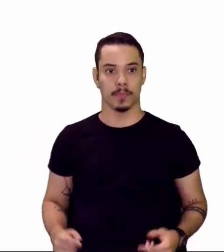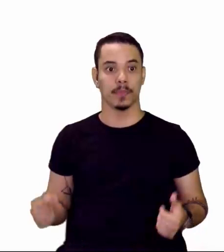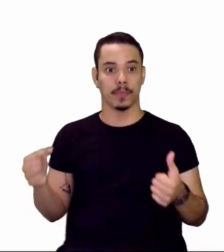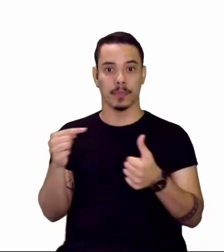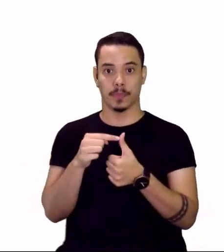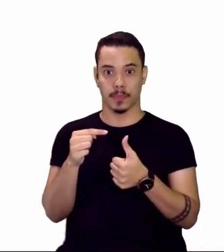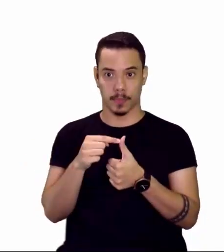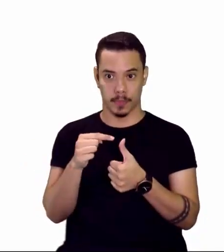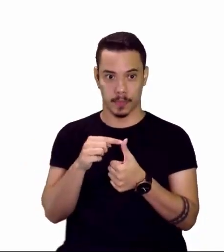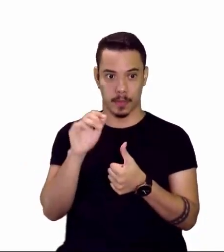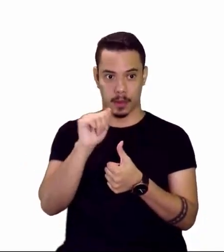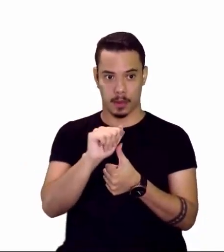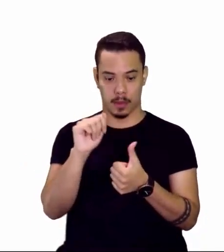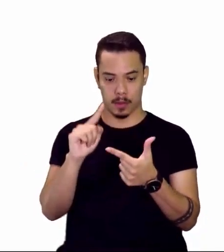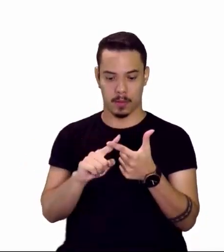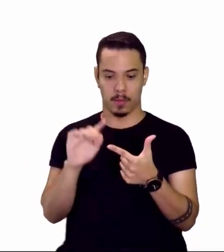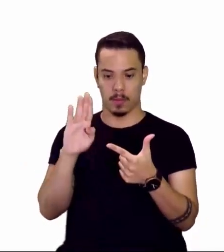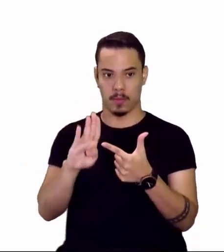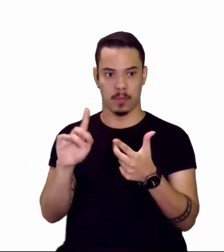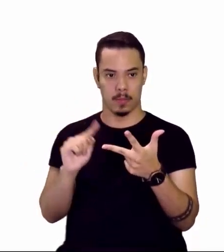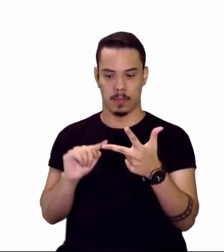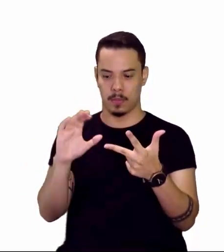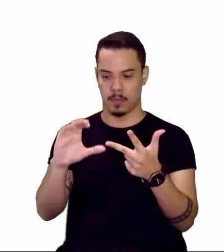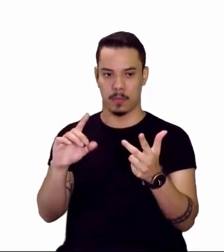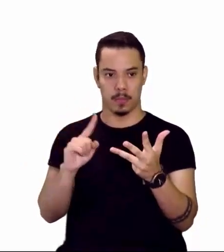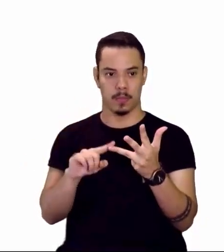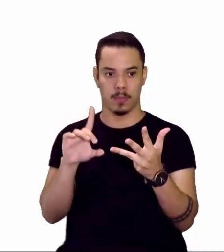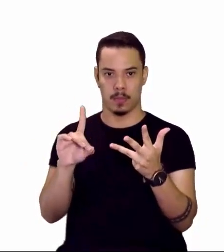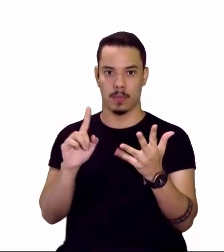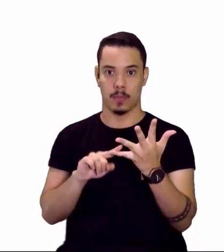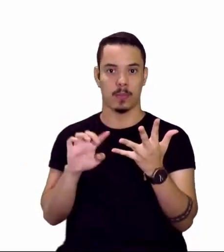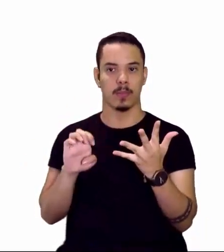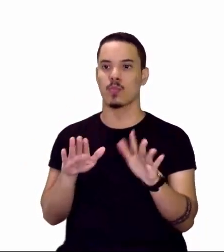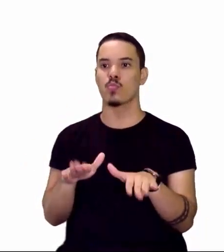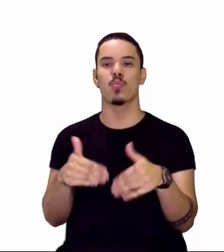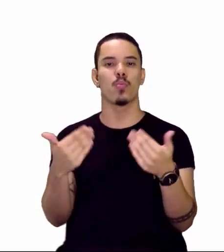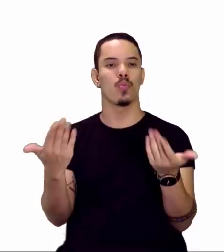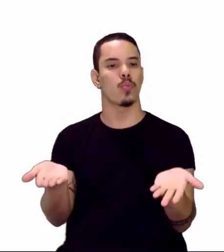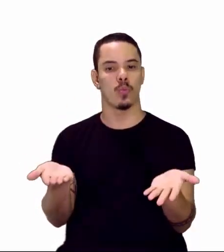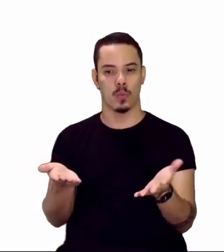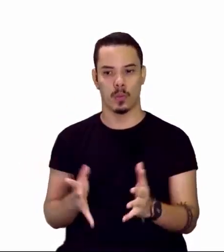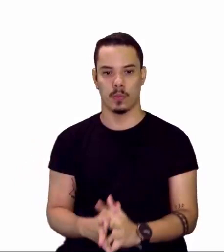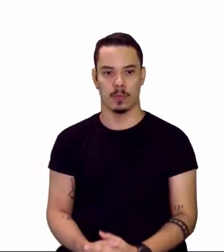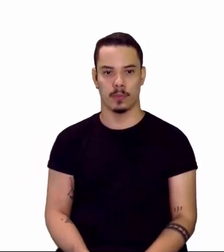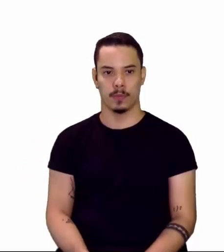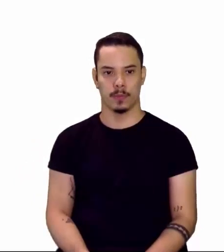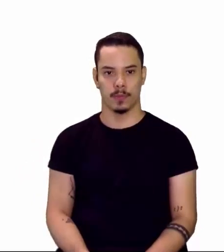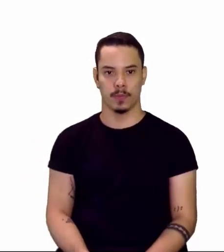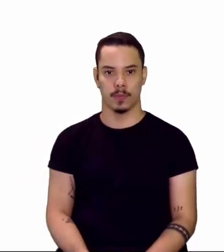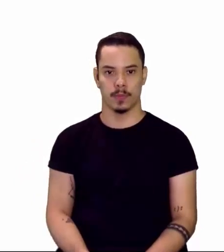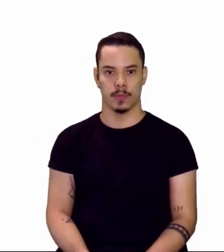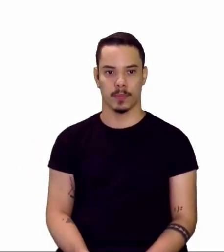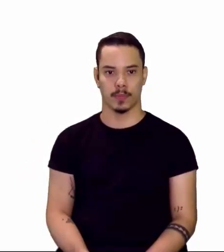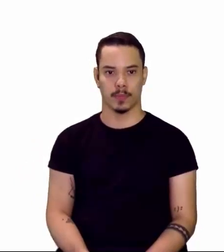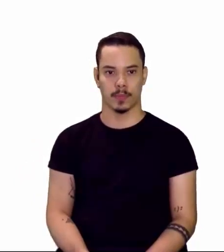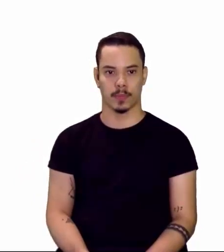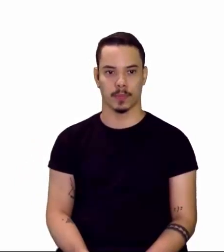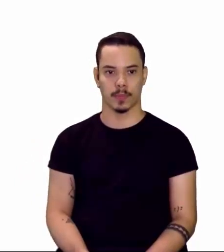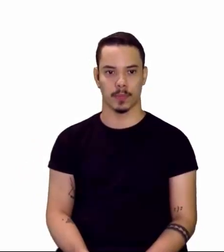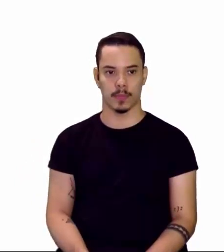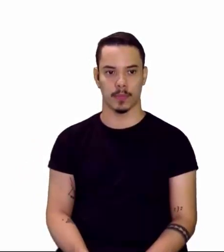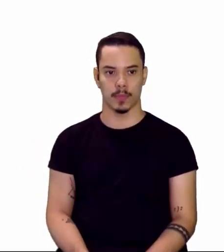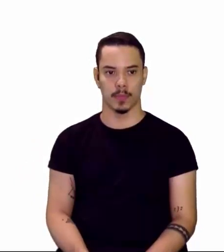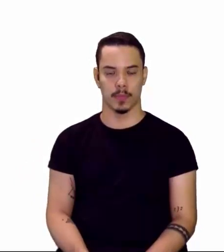linear, SO3 trigonal, NF3 piramidal, CF4 tetraédrica. Vocês